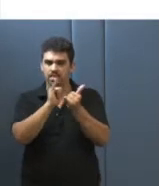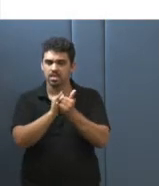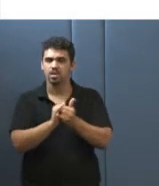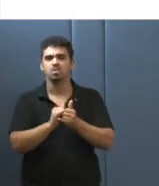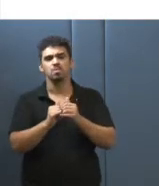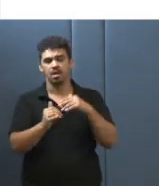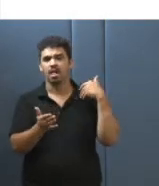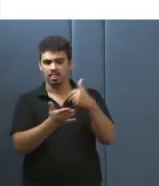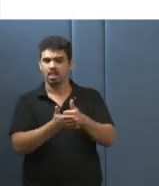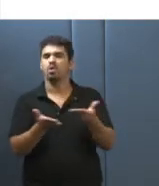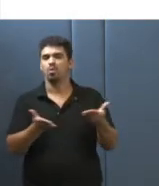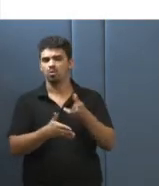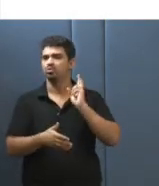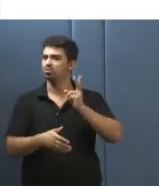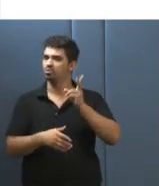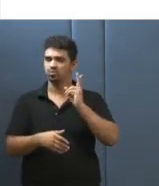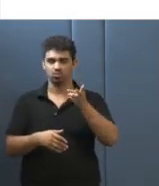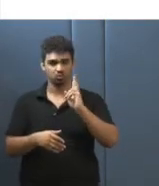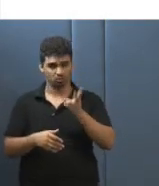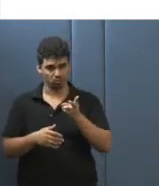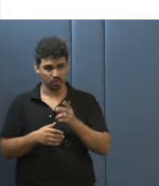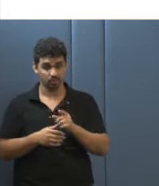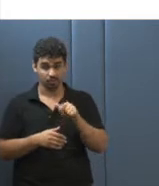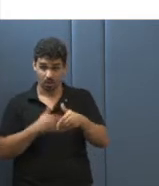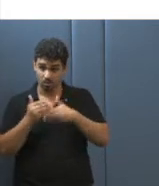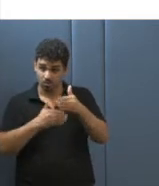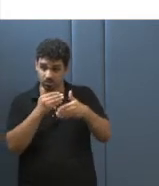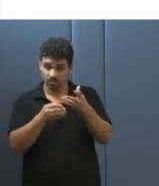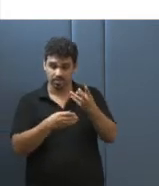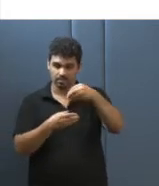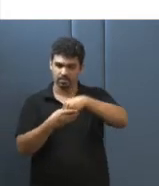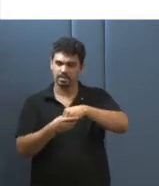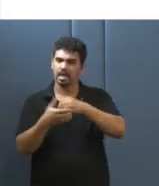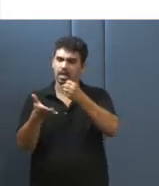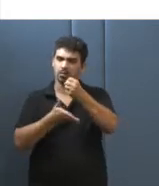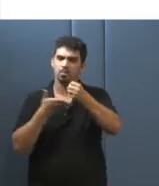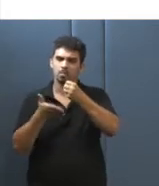hoje. Esse é um processo interno básico de aprovação